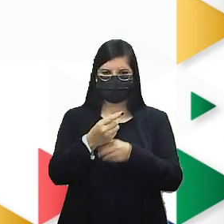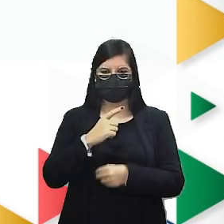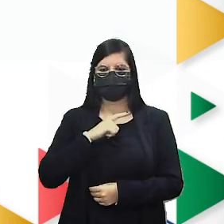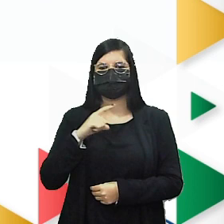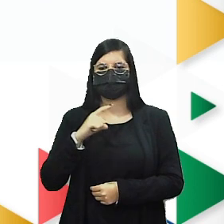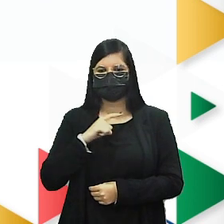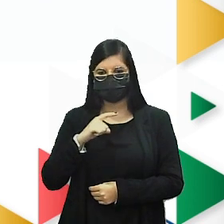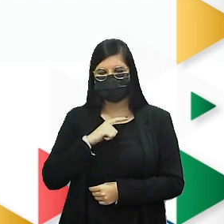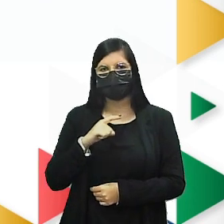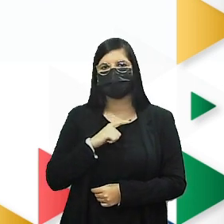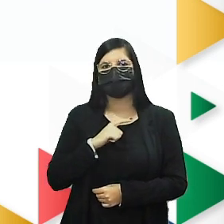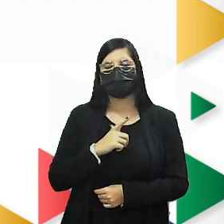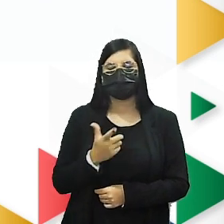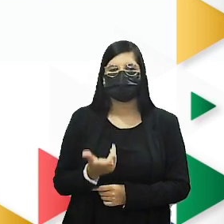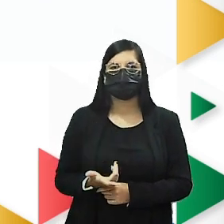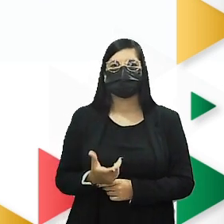se